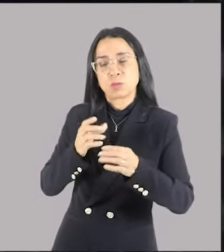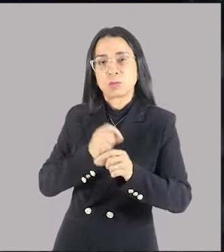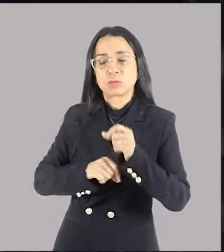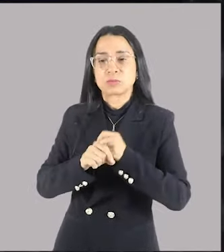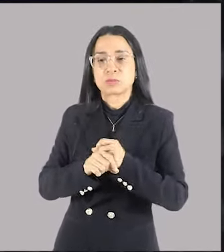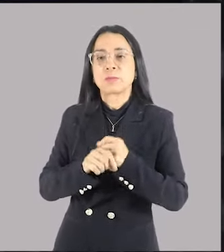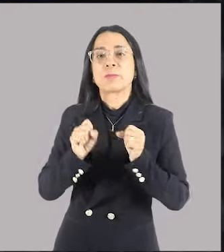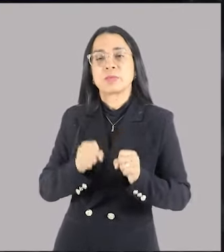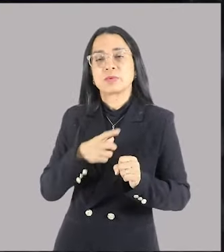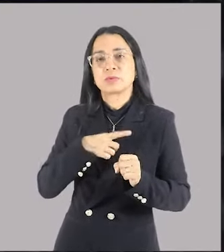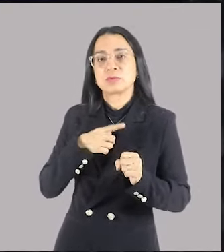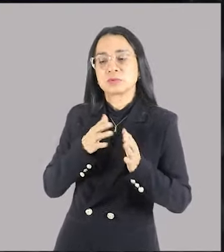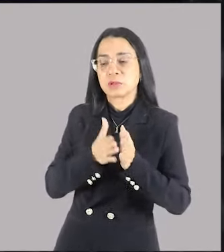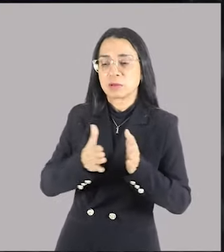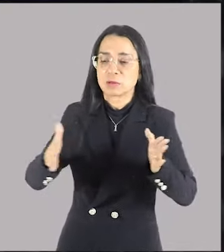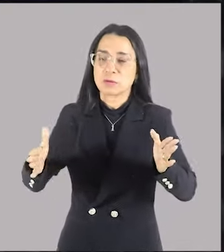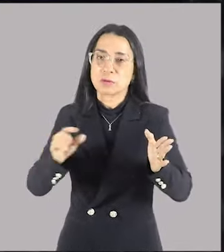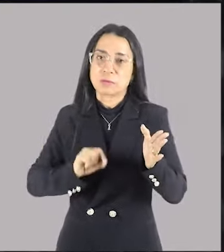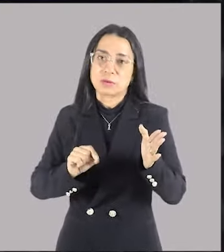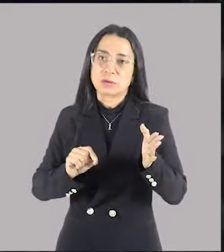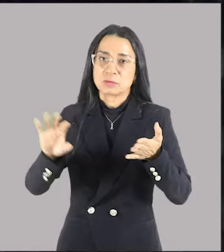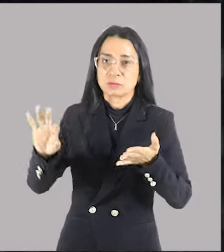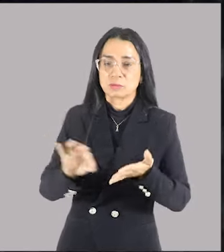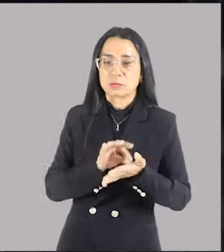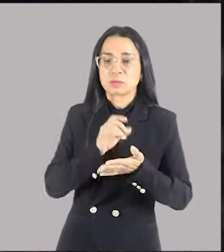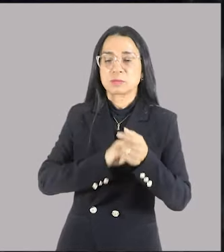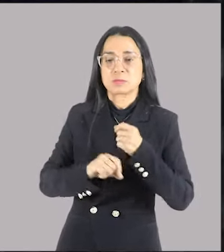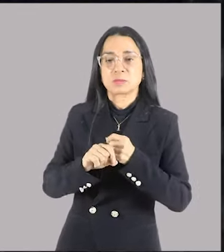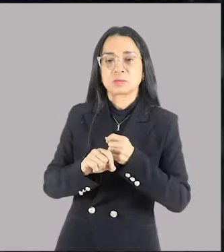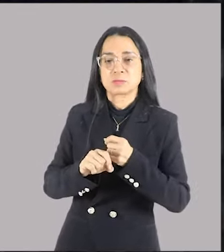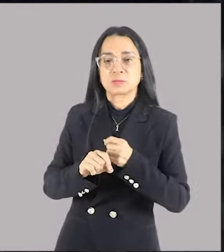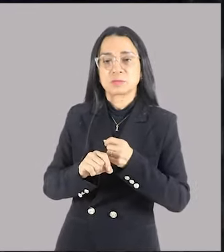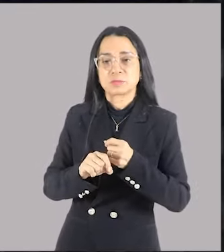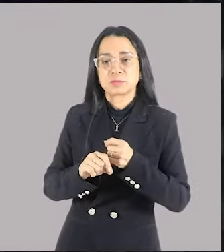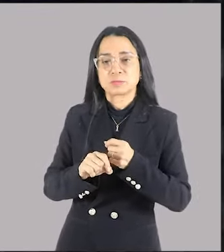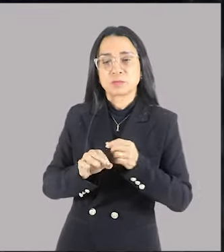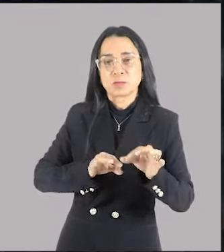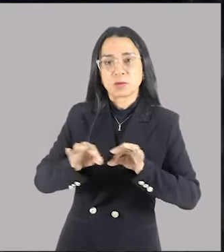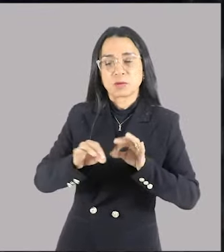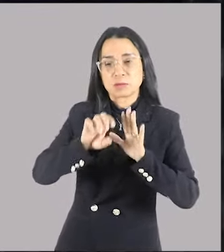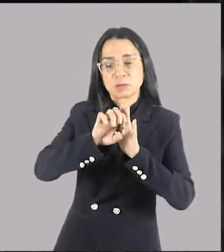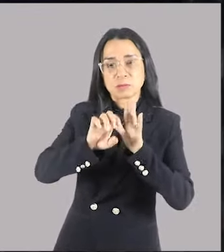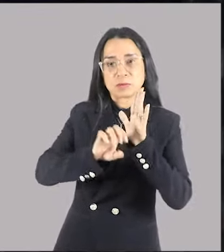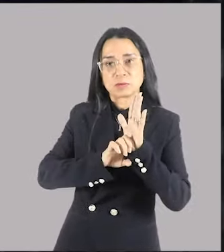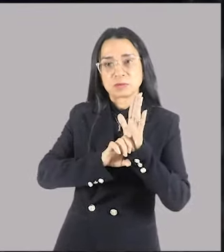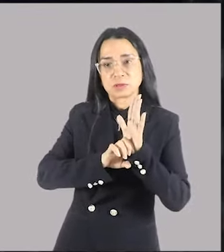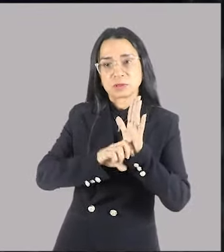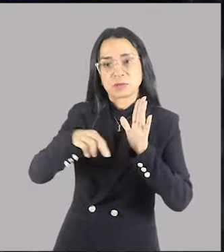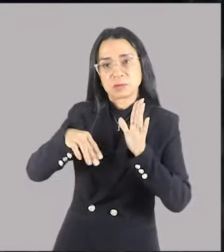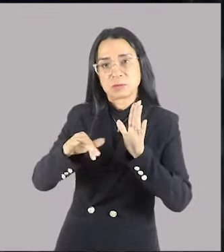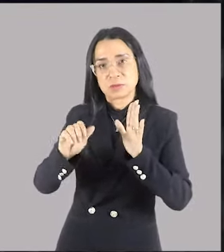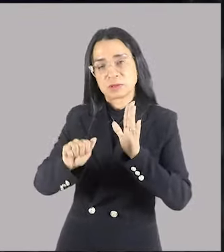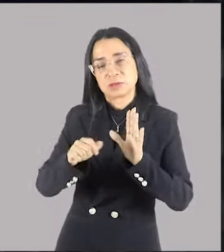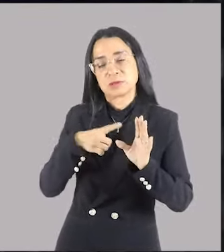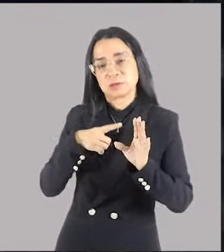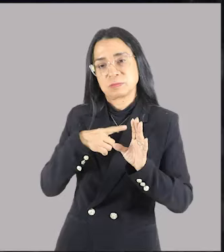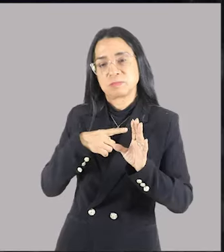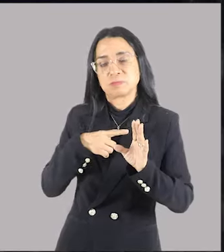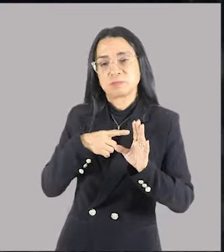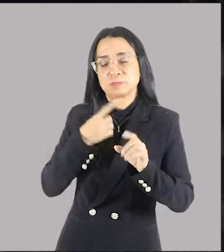eh pode haver prorrogação sim daquela contratação eh estabelecida pelo edital que Maria deve ter